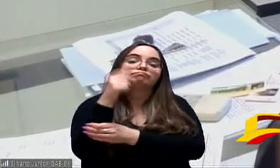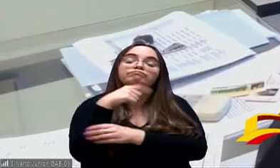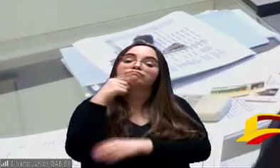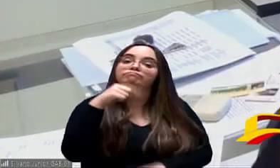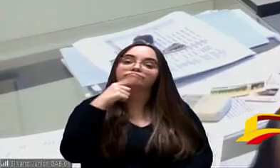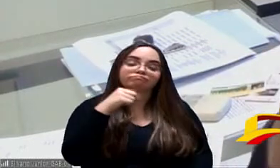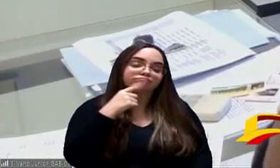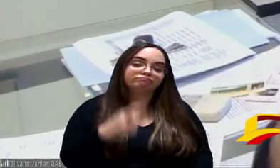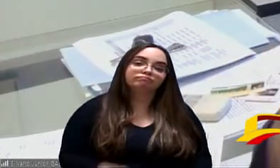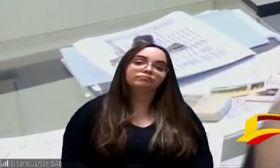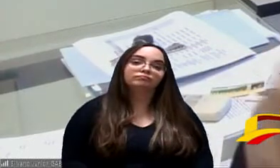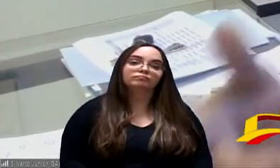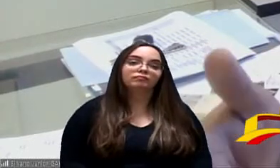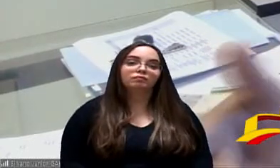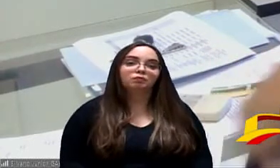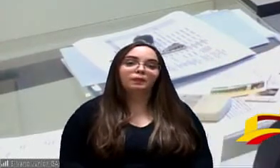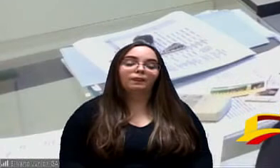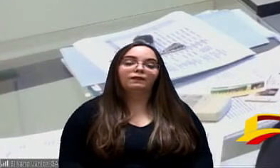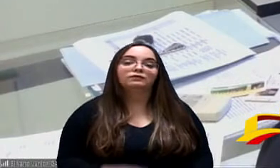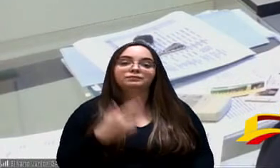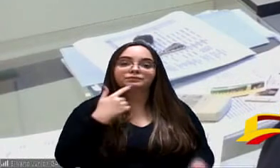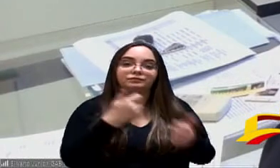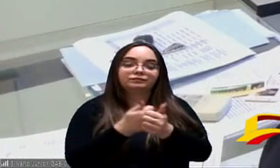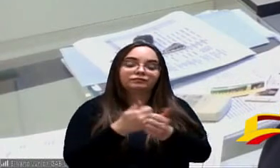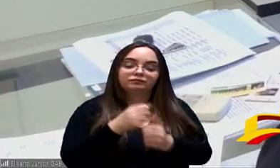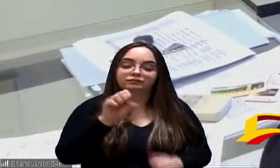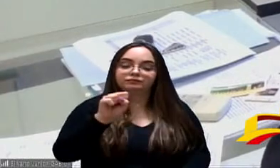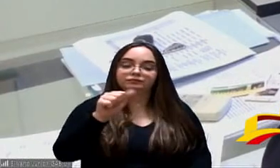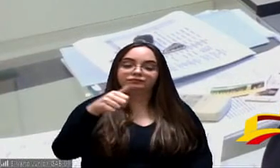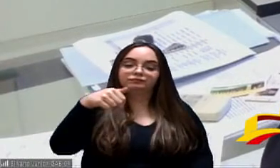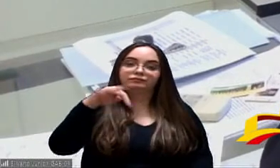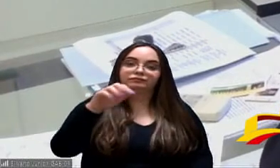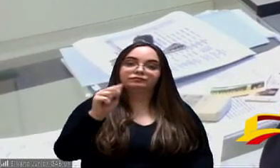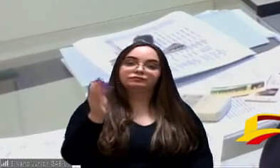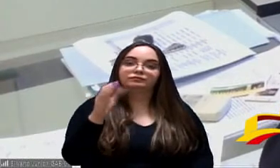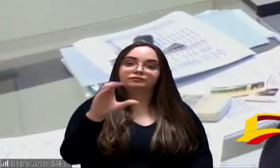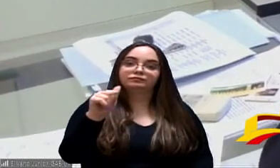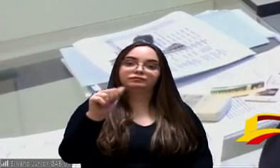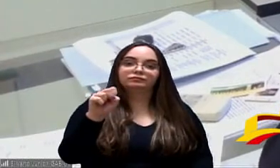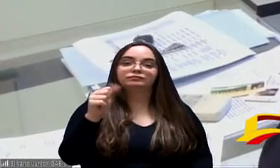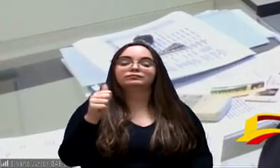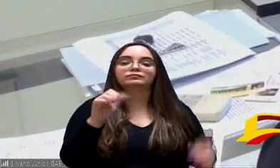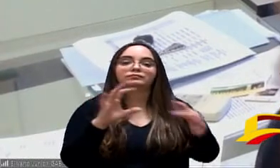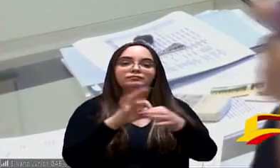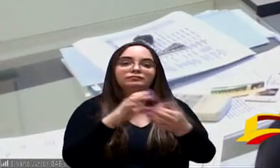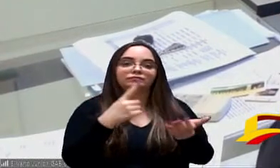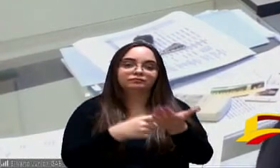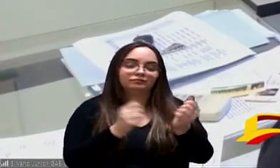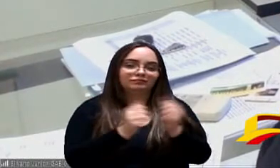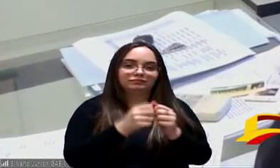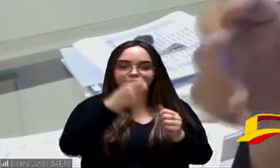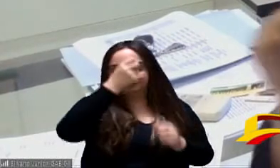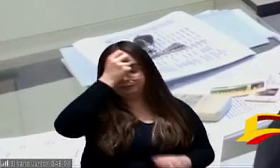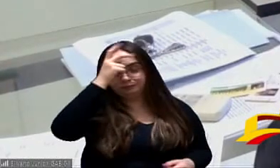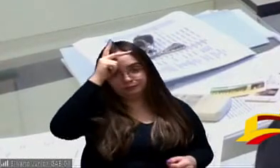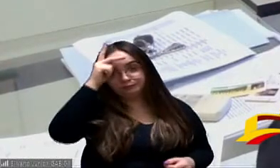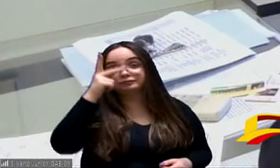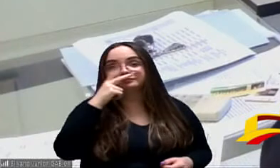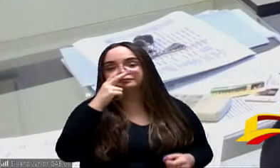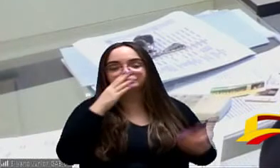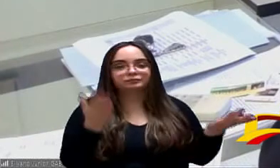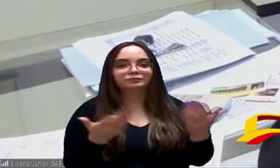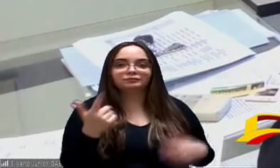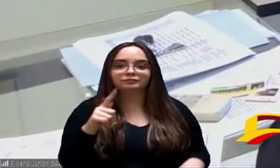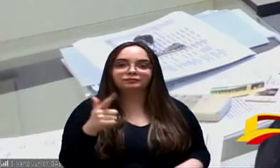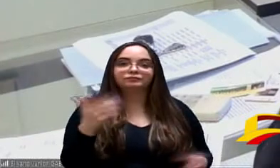Antigamente, a fisioterapia era feita ao lado da Santa Casa. Era um convênio junto com a prefeitura. E hoje, me parece que não tem mais. E o